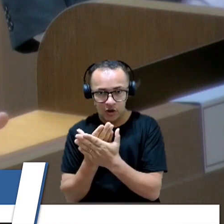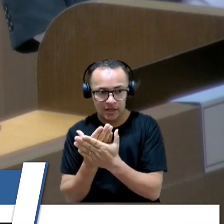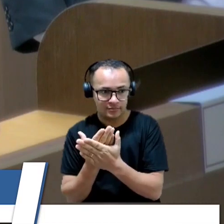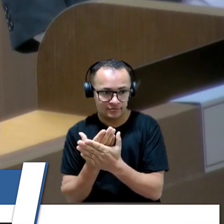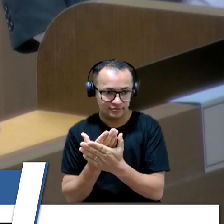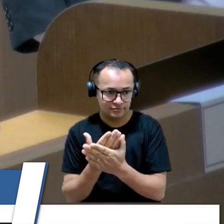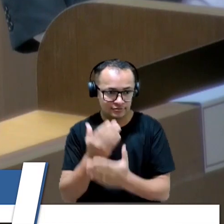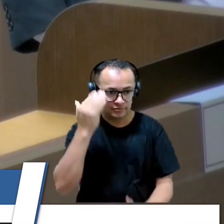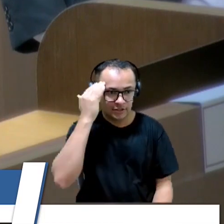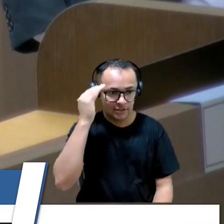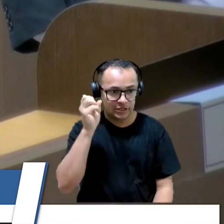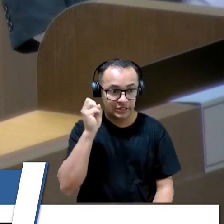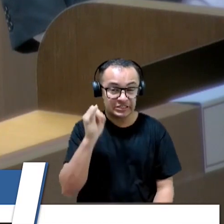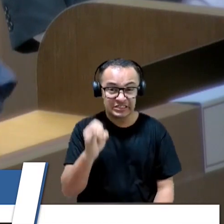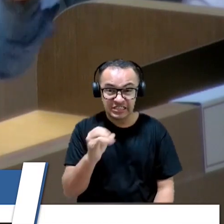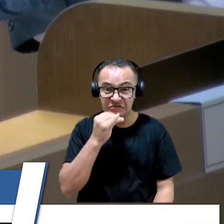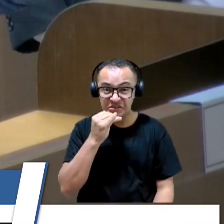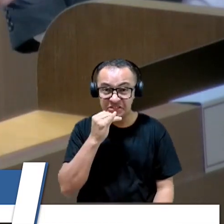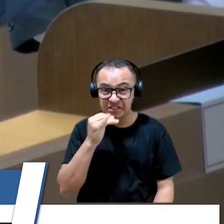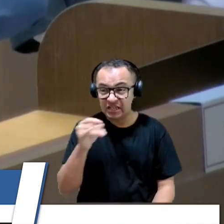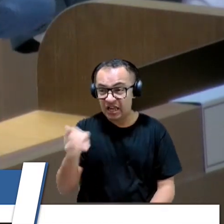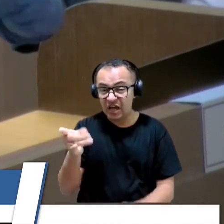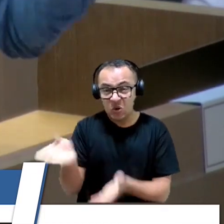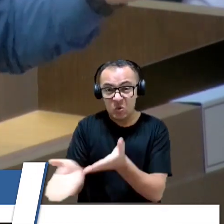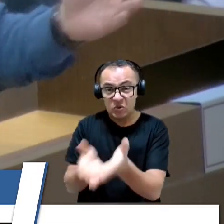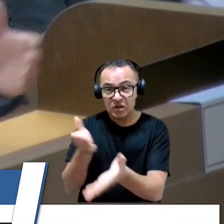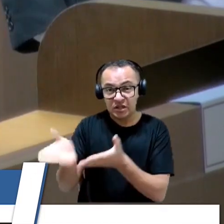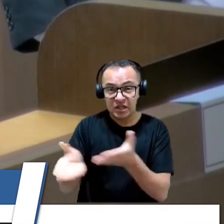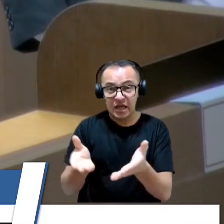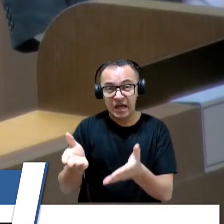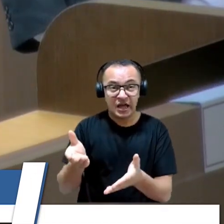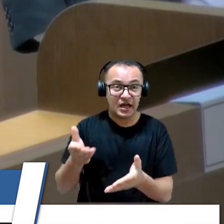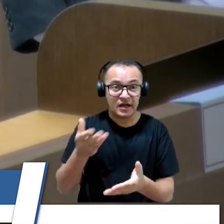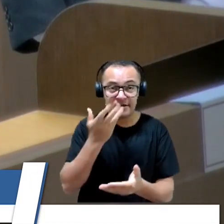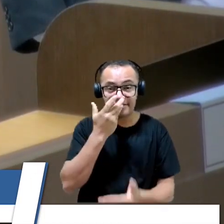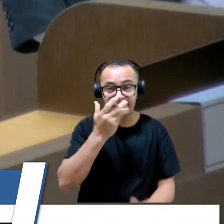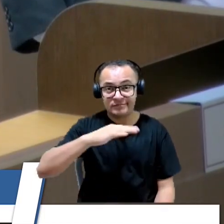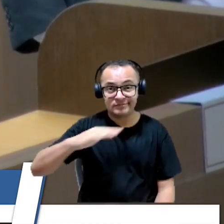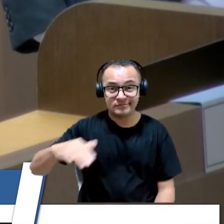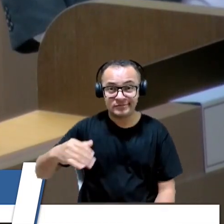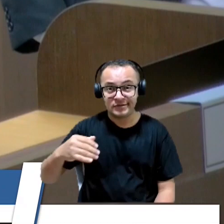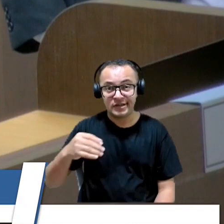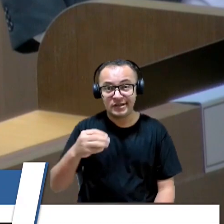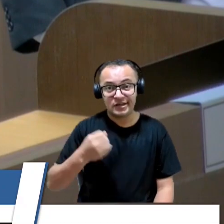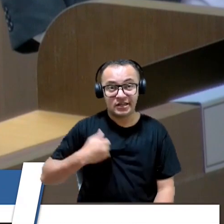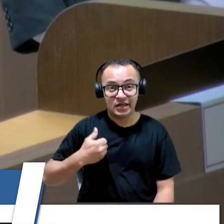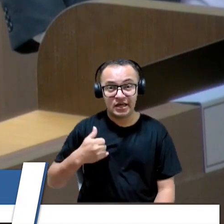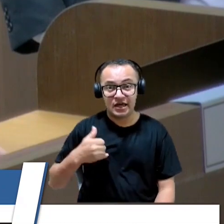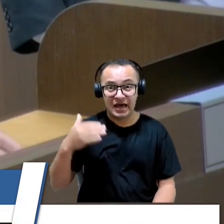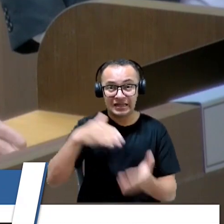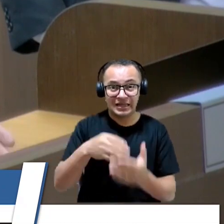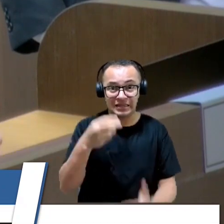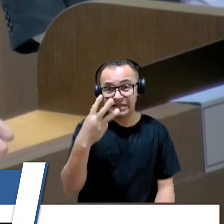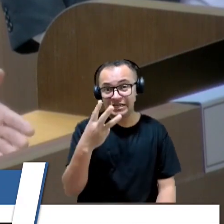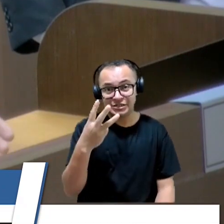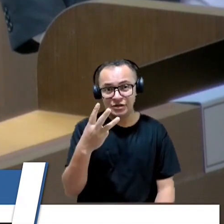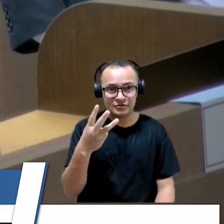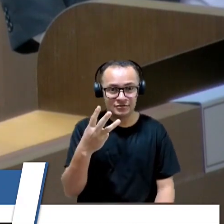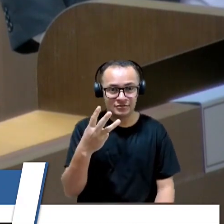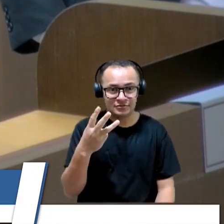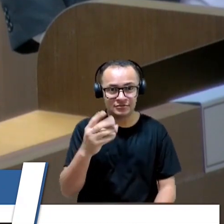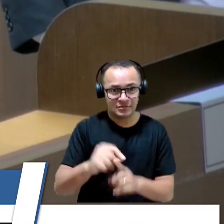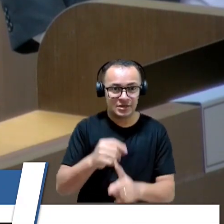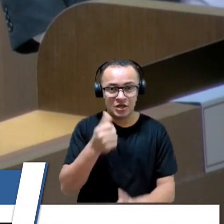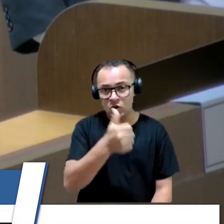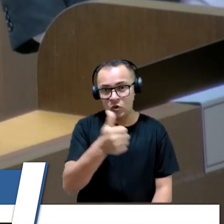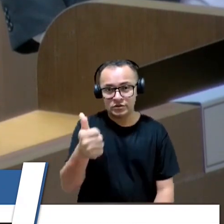até 3 anos e 11 meses. Agora já começou a correria, todas as mães tentando achar vaga para as crianças, porque as creches, que tem